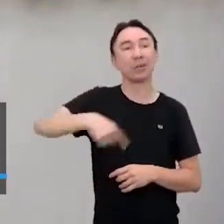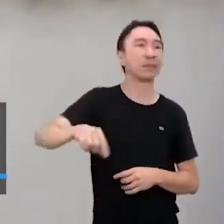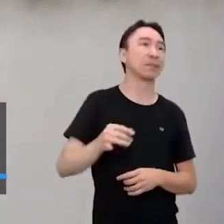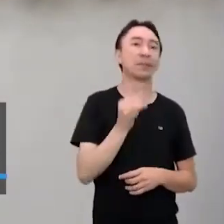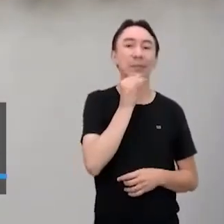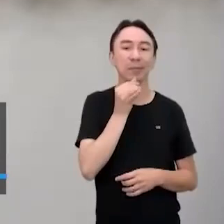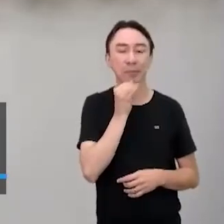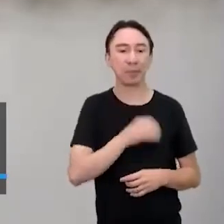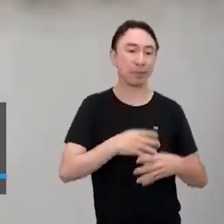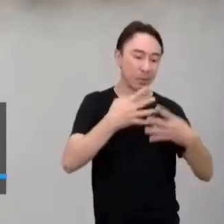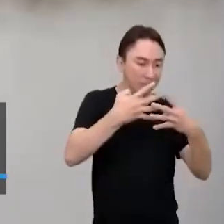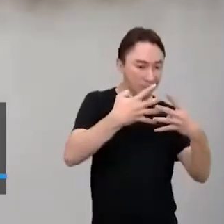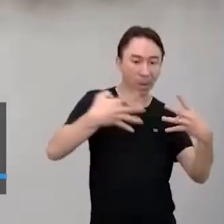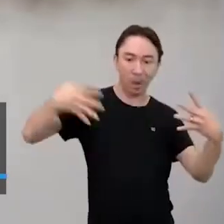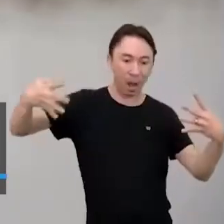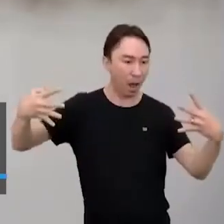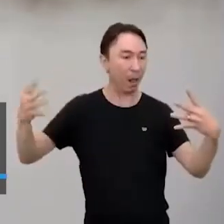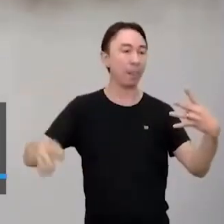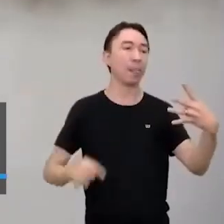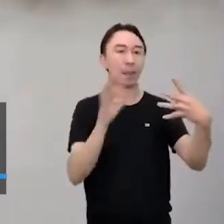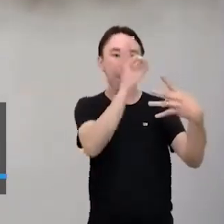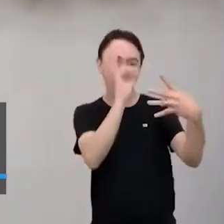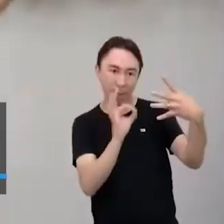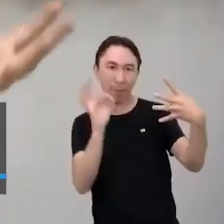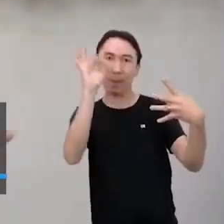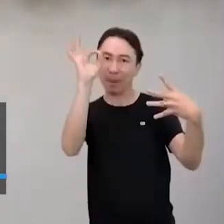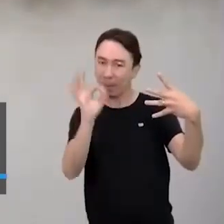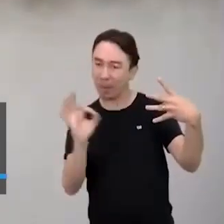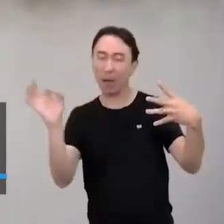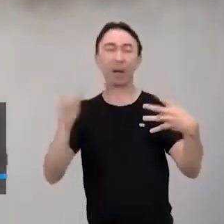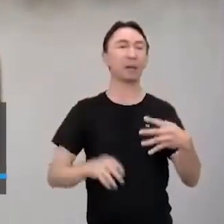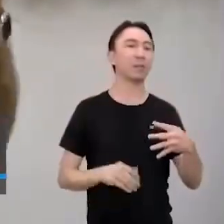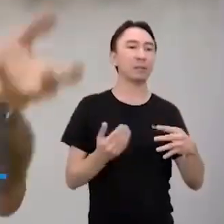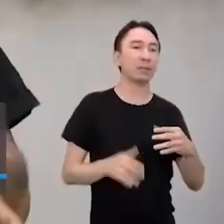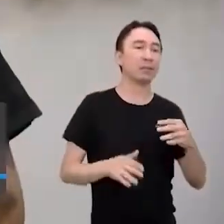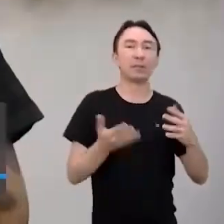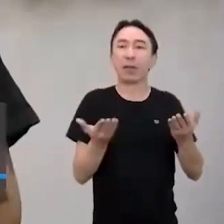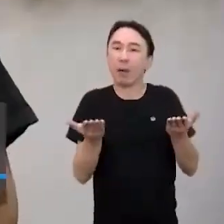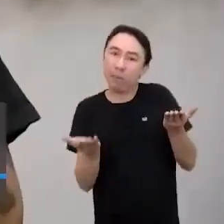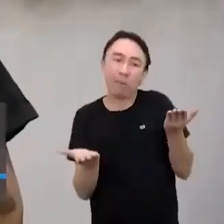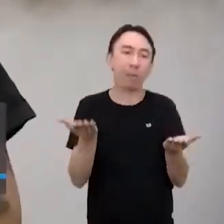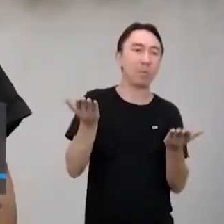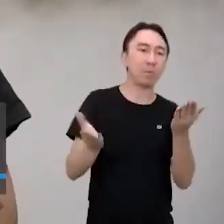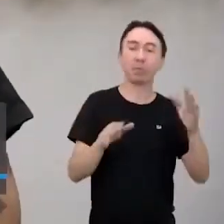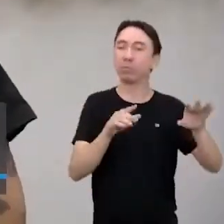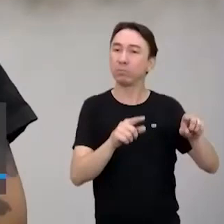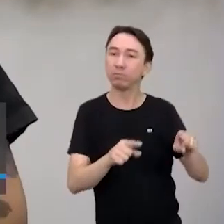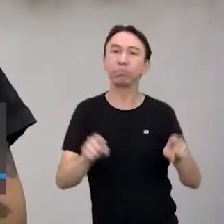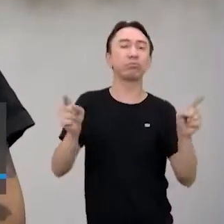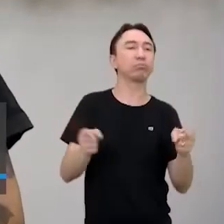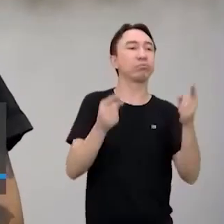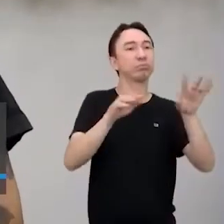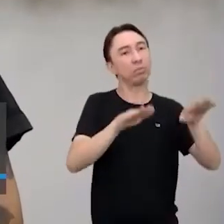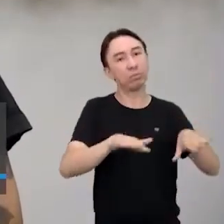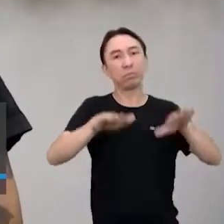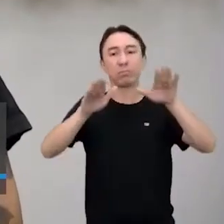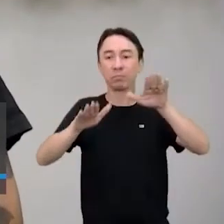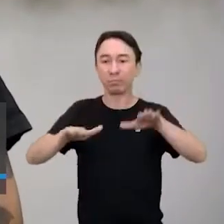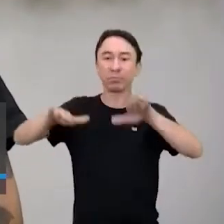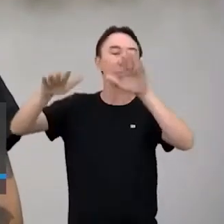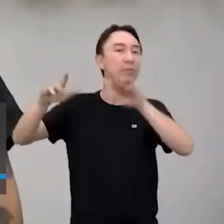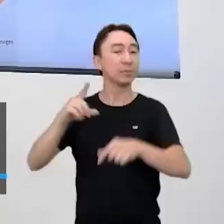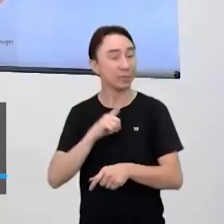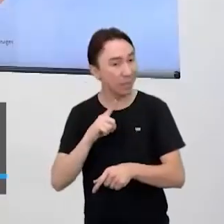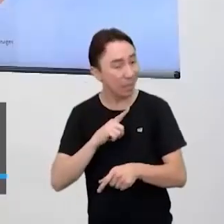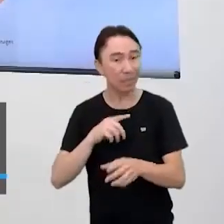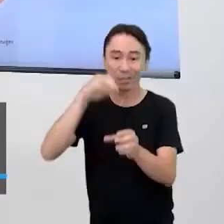hoje, as concessões de harmonia e todo esse aparato teórico que a gente tem nas composições